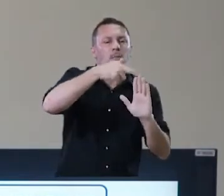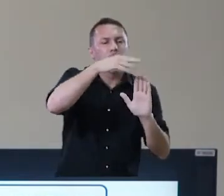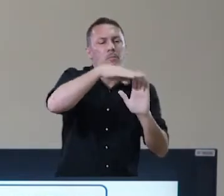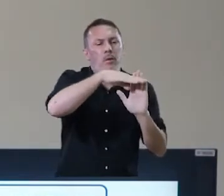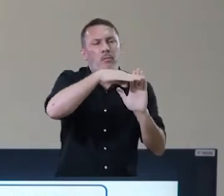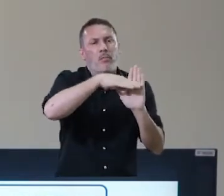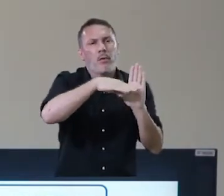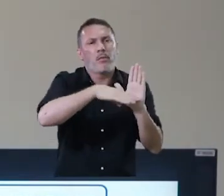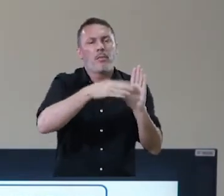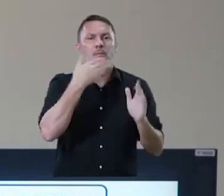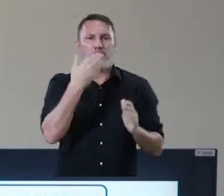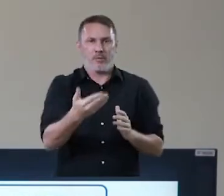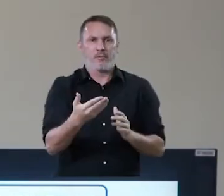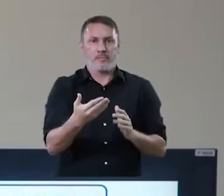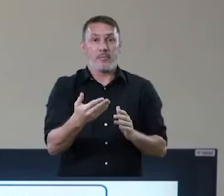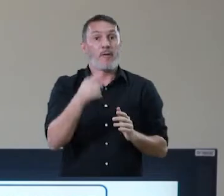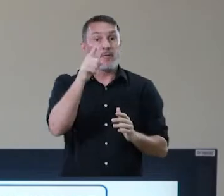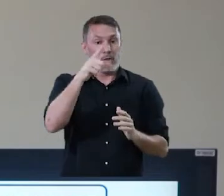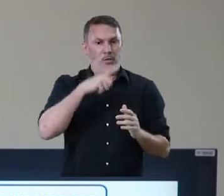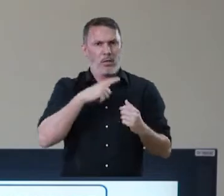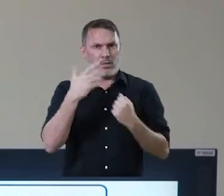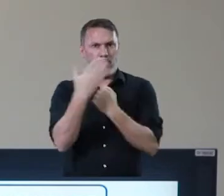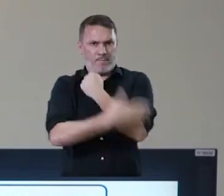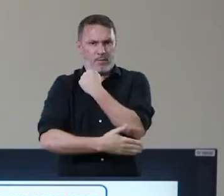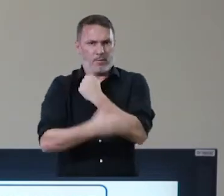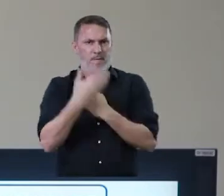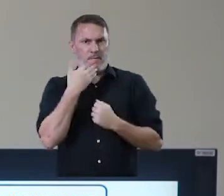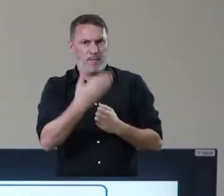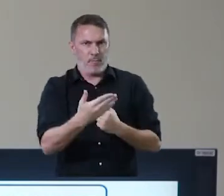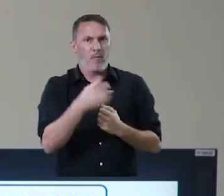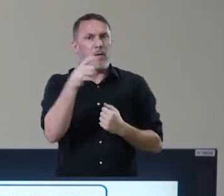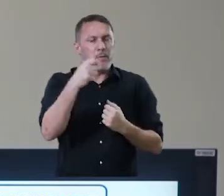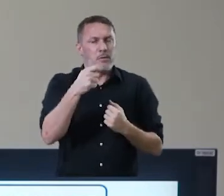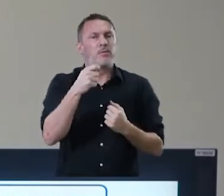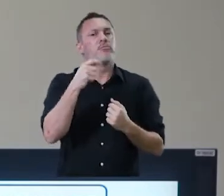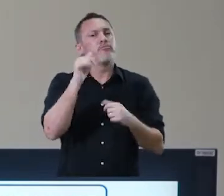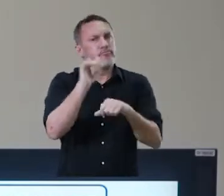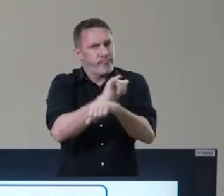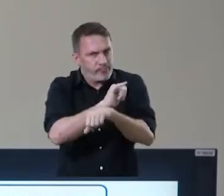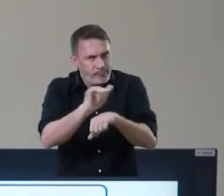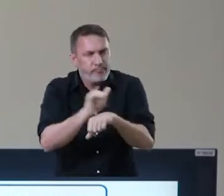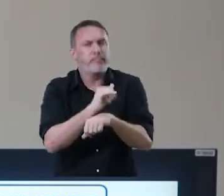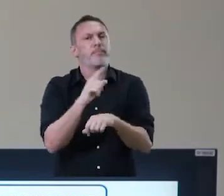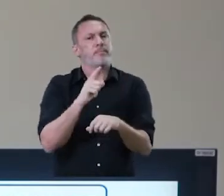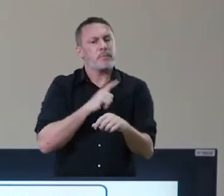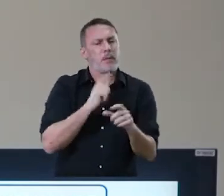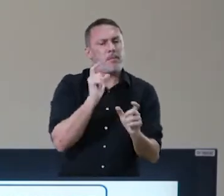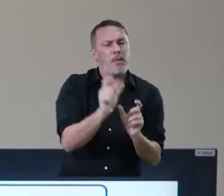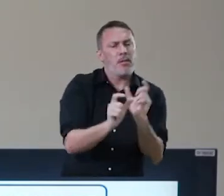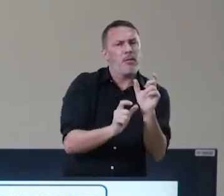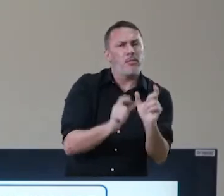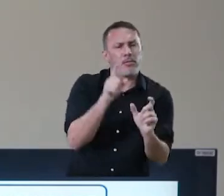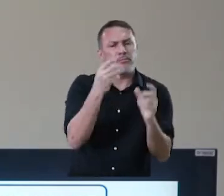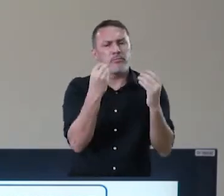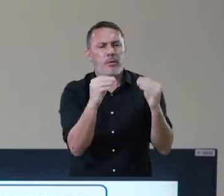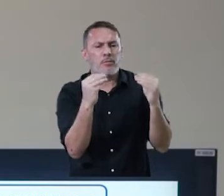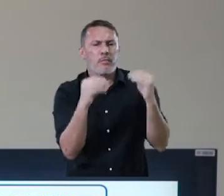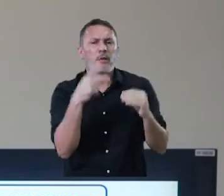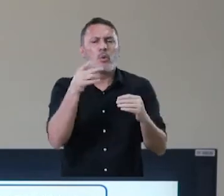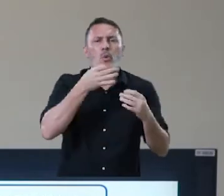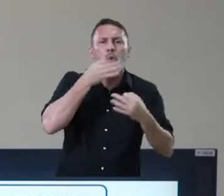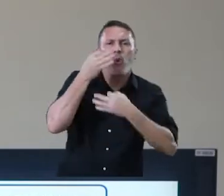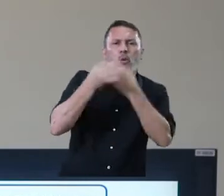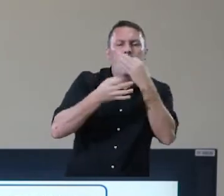Repetindo, tese, seu posicionamento, você vai ali, né? Vai melhorar o seu posicionamento, mostrar